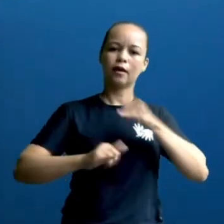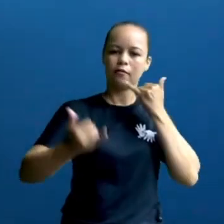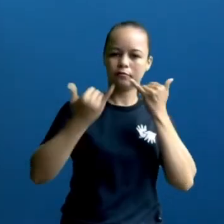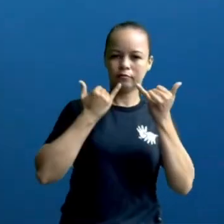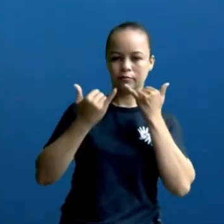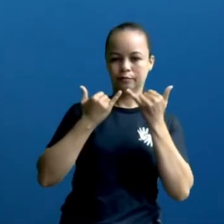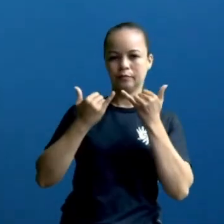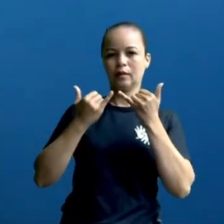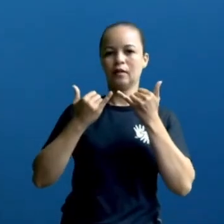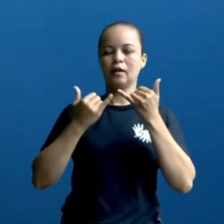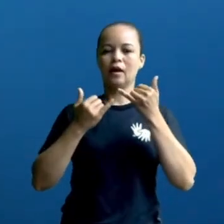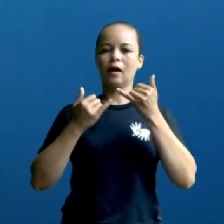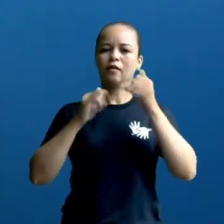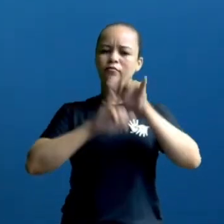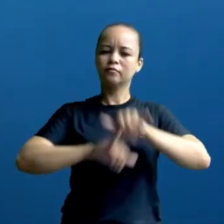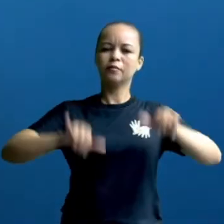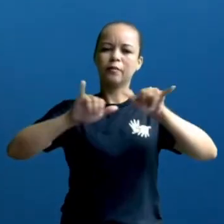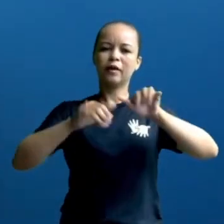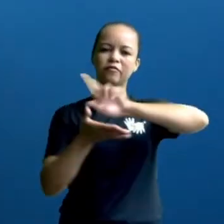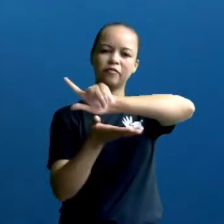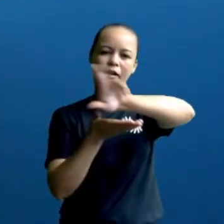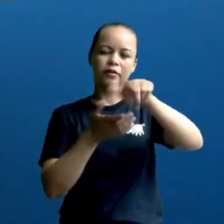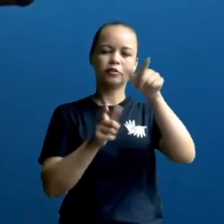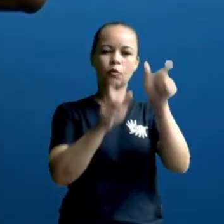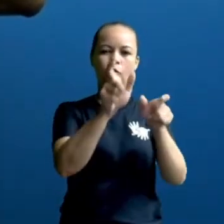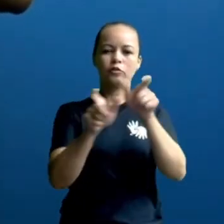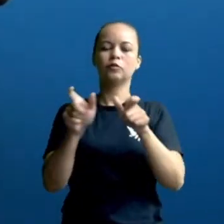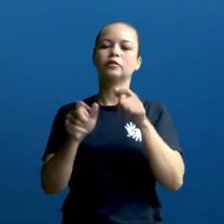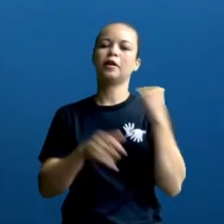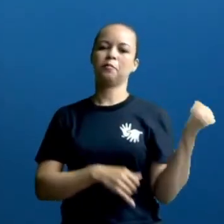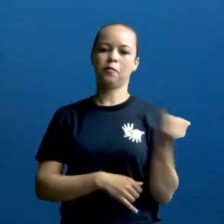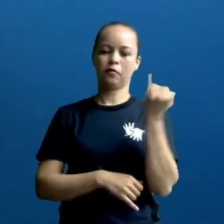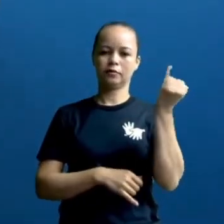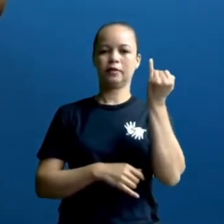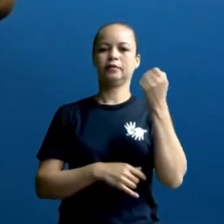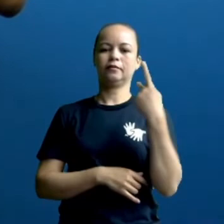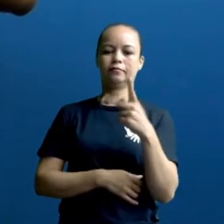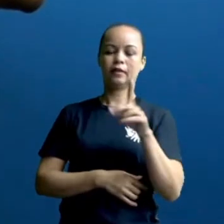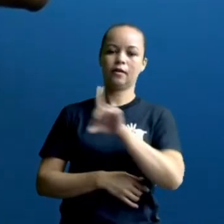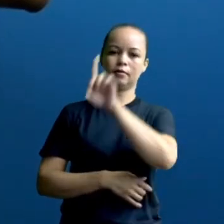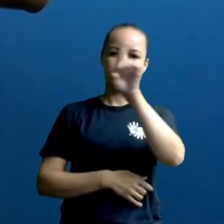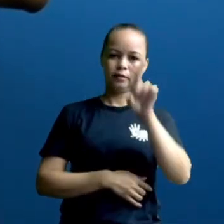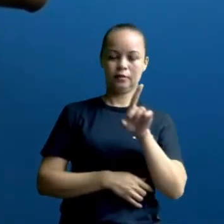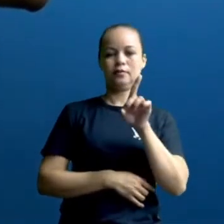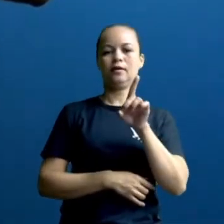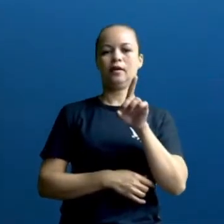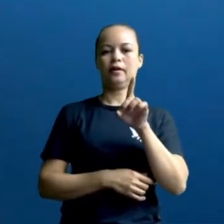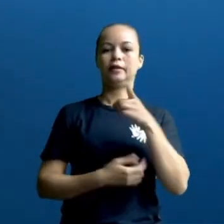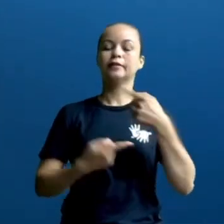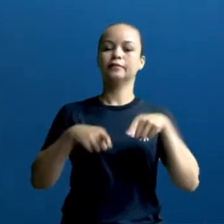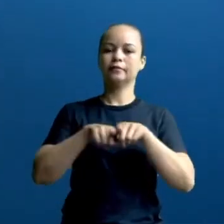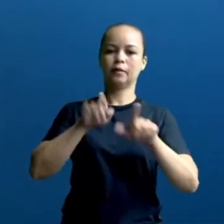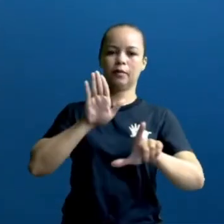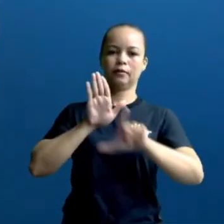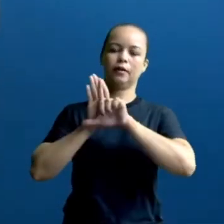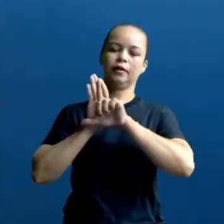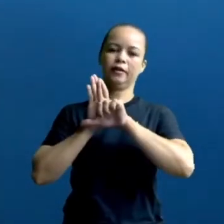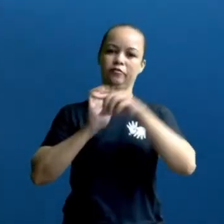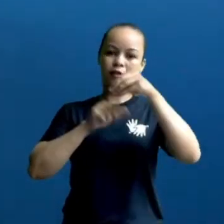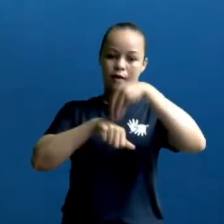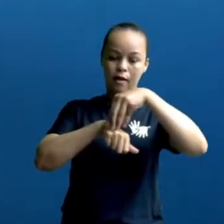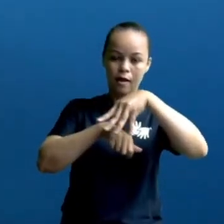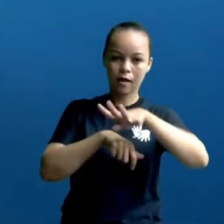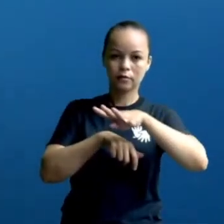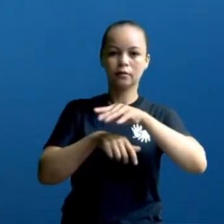forma? Passando para muitas outras pessoas, ressaltando a importância desse dia e também dessa lei. Fica aí a dica,